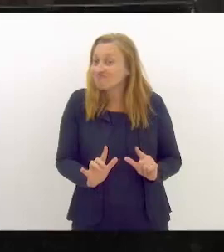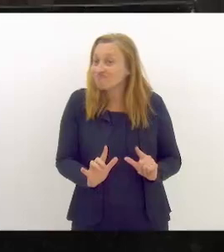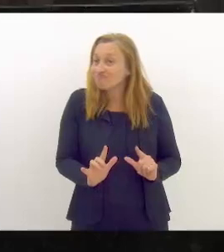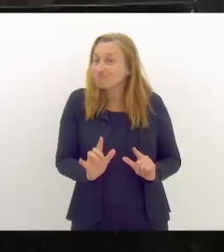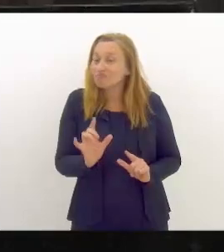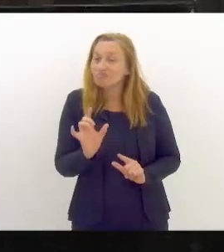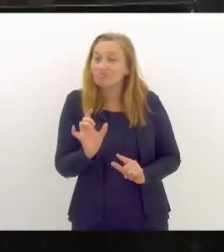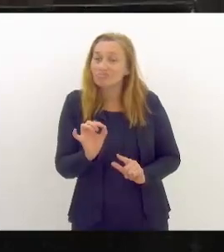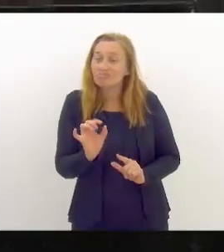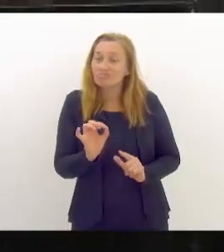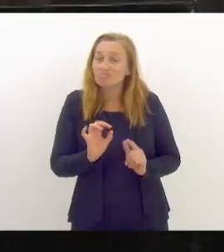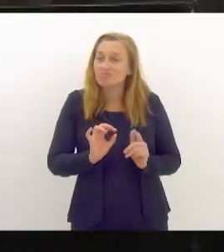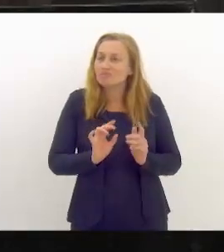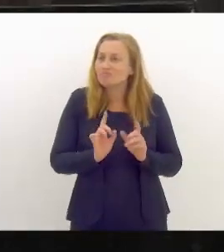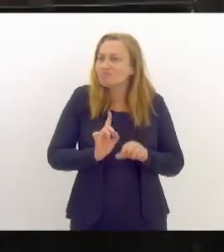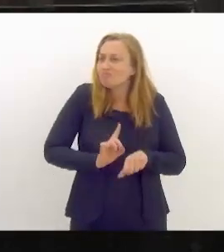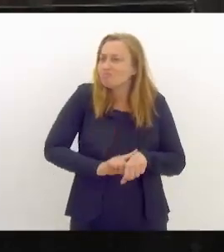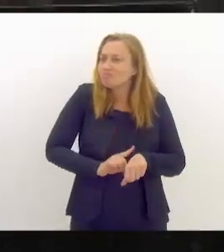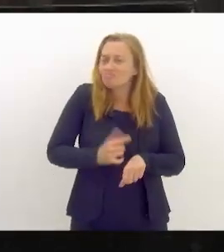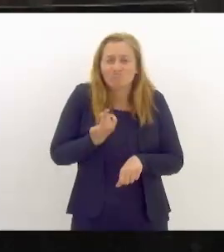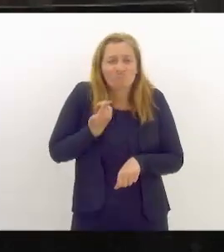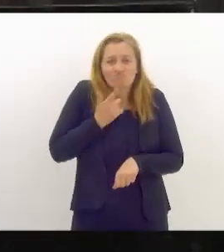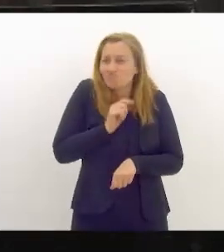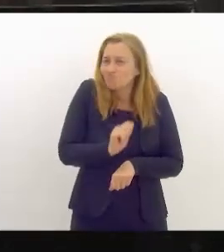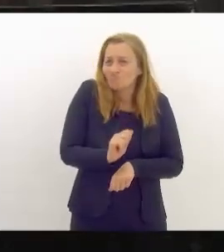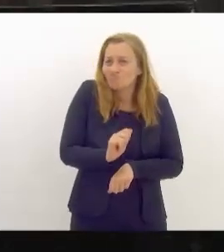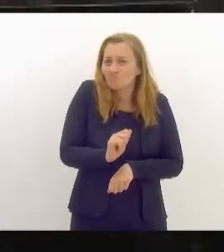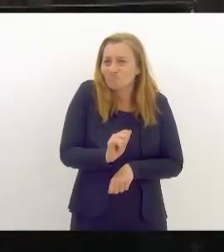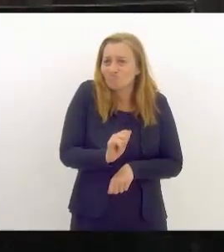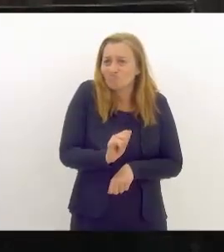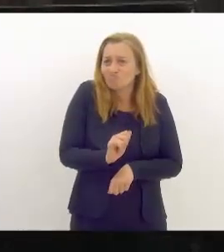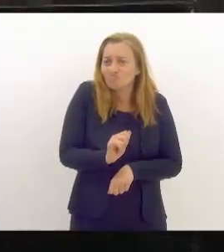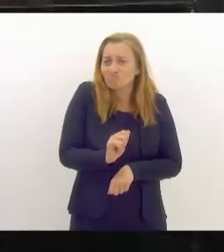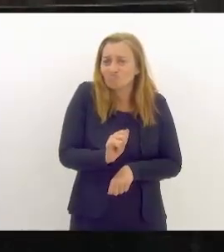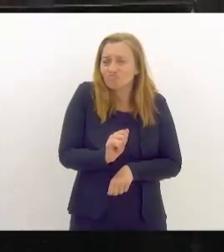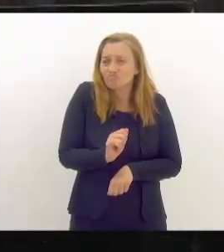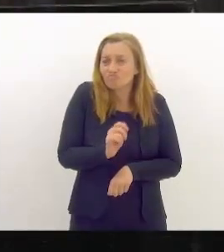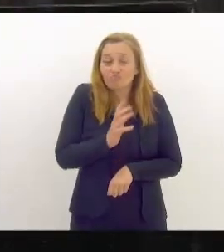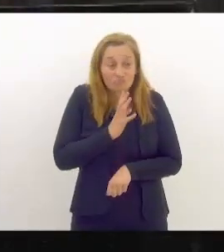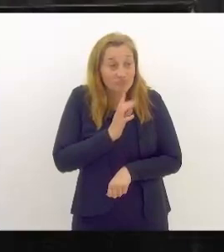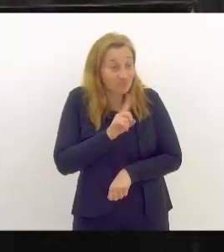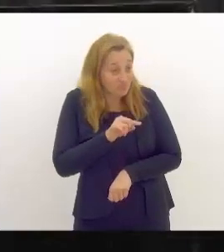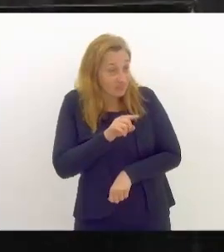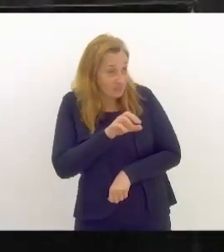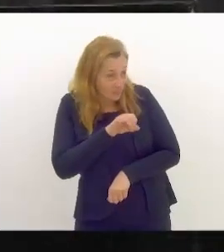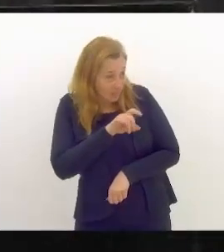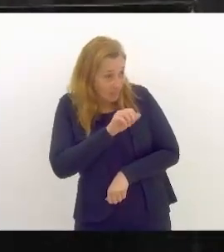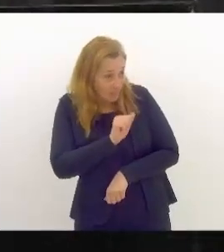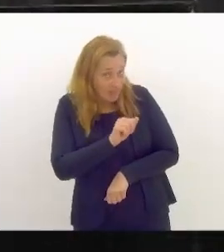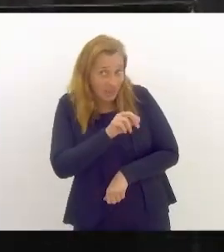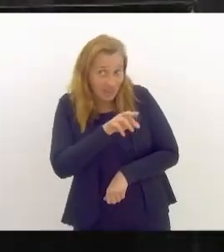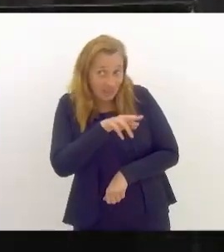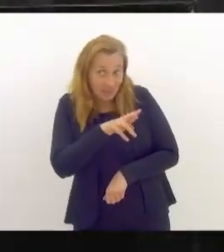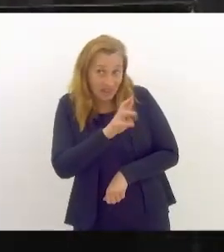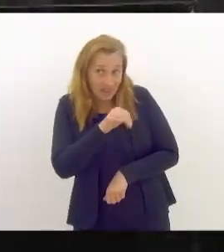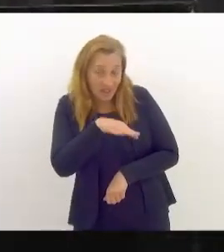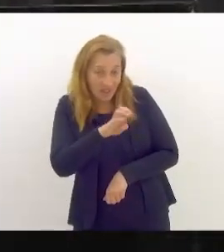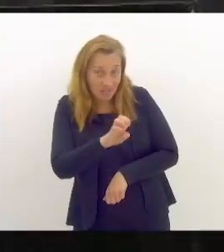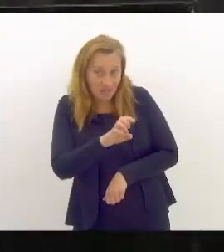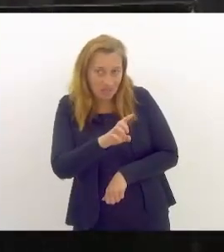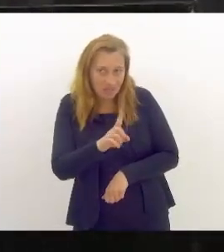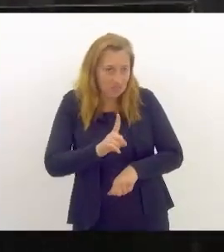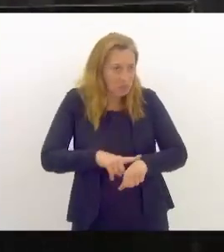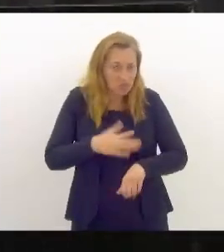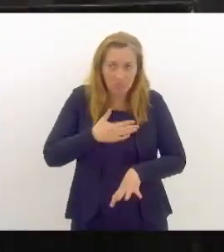seria desse momento se a gente não conseguisse reconhecer né esse momento para mim